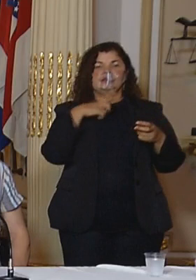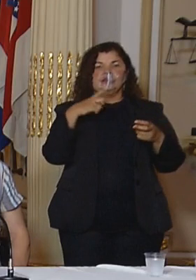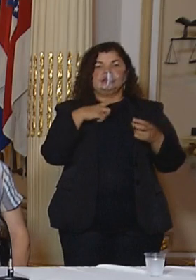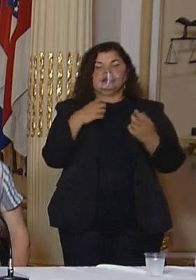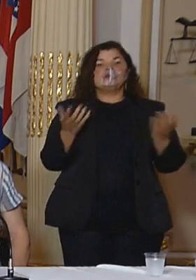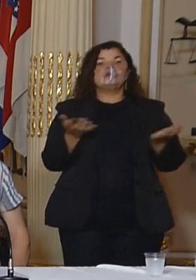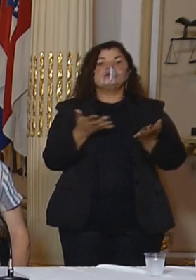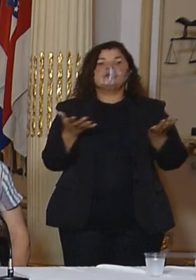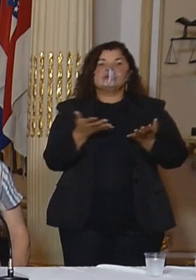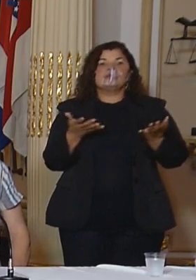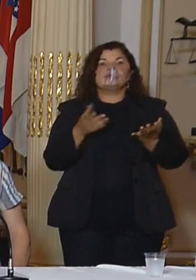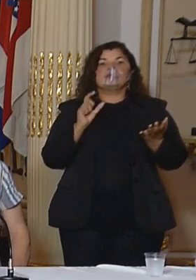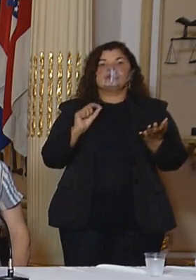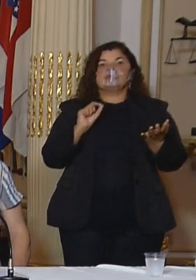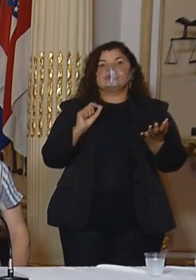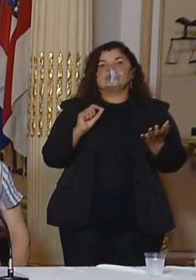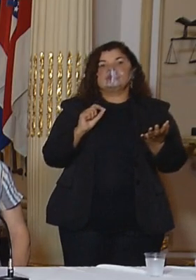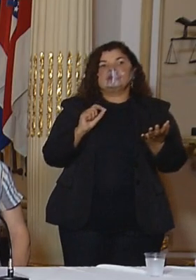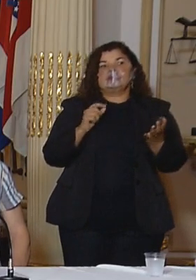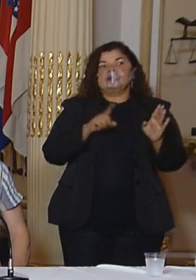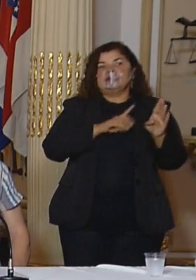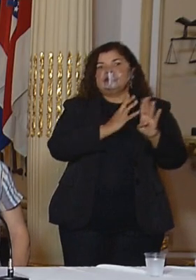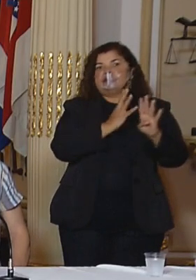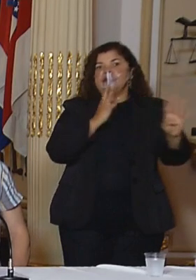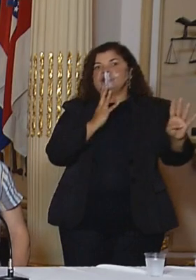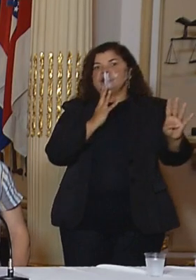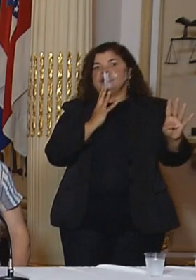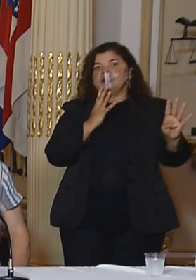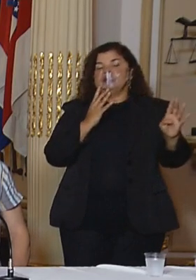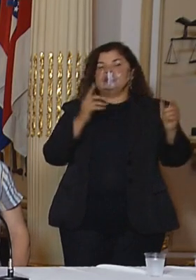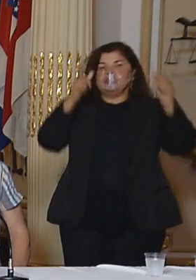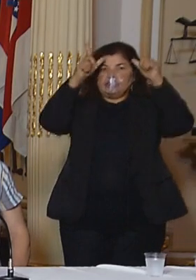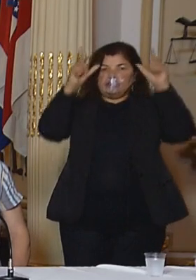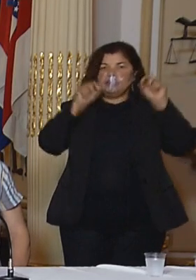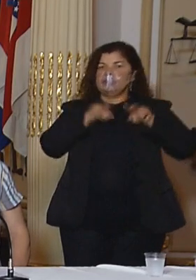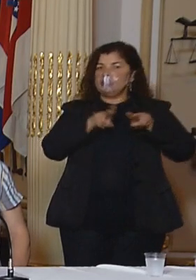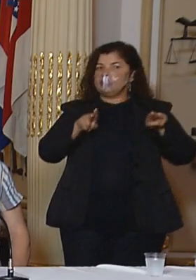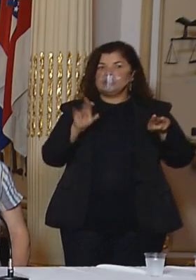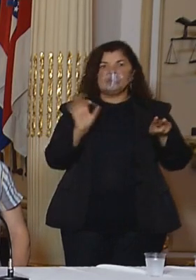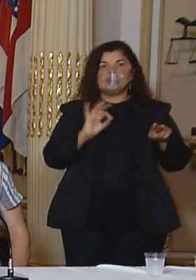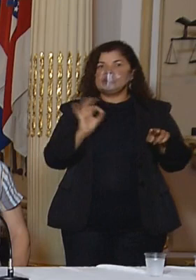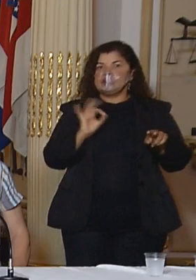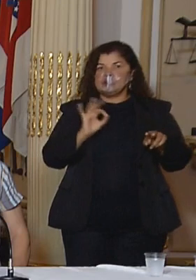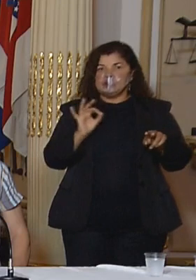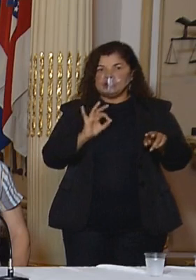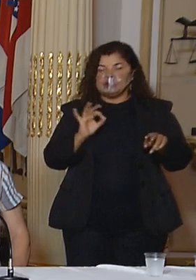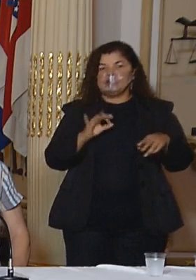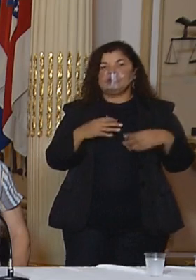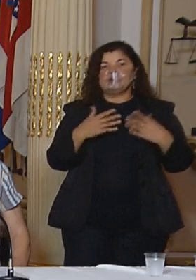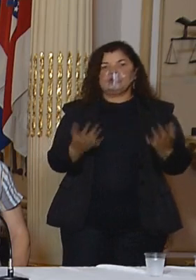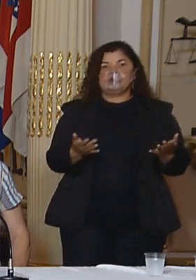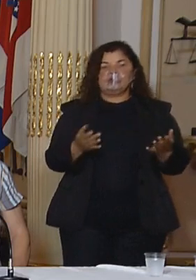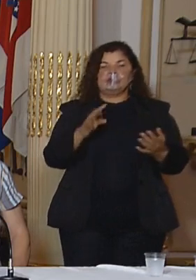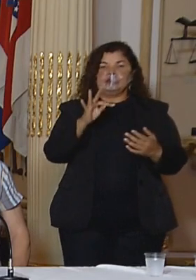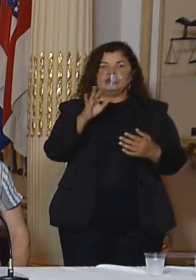hoje, praticamente não tem mais fila de enfermaria, já há alguns dias, né? A